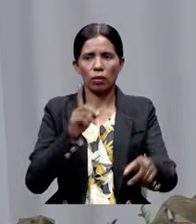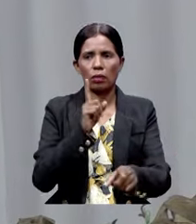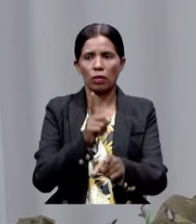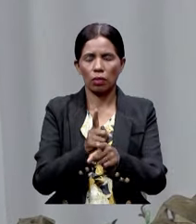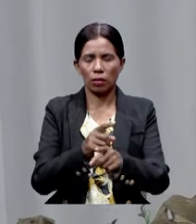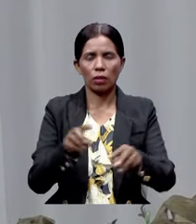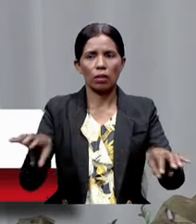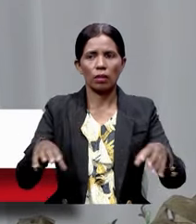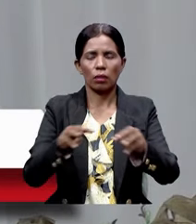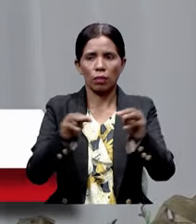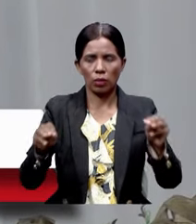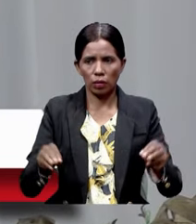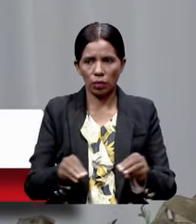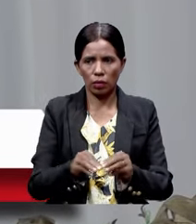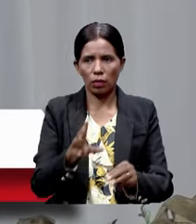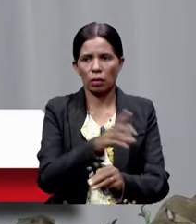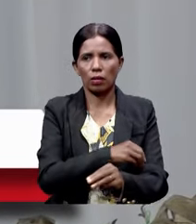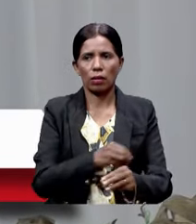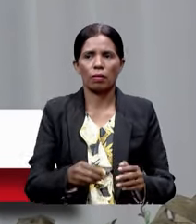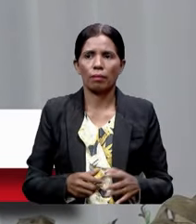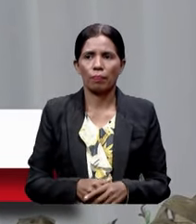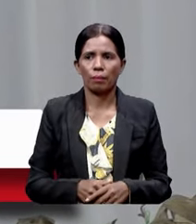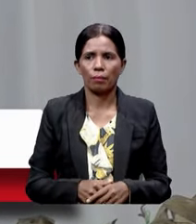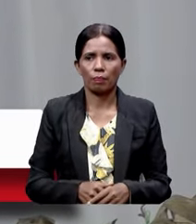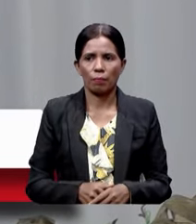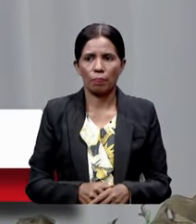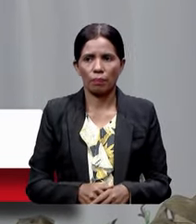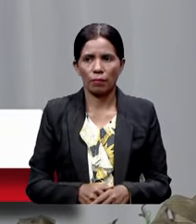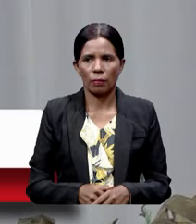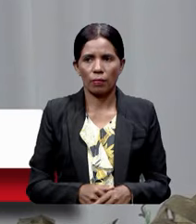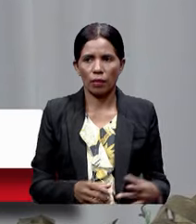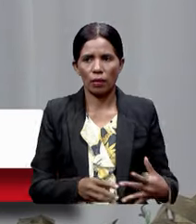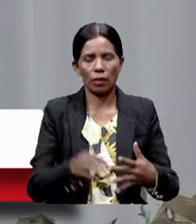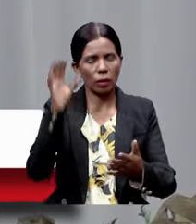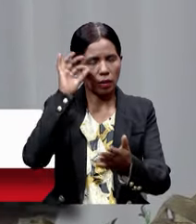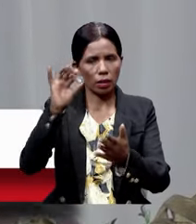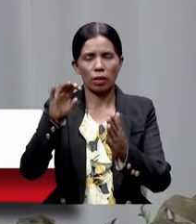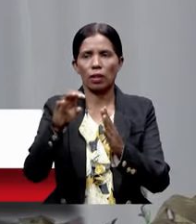serviços municipais lá são serviços de delegação territoriais. Lideu ba secretário